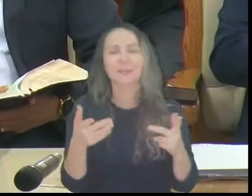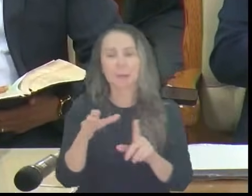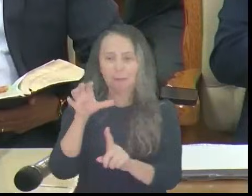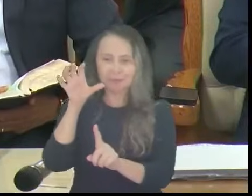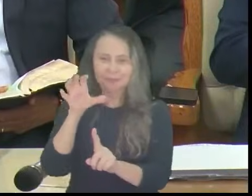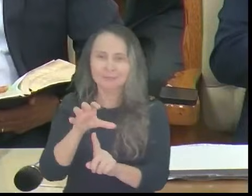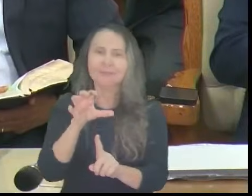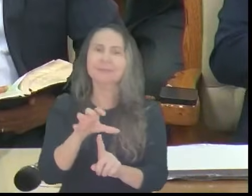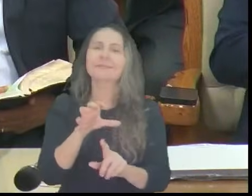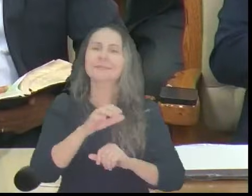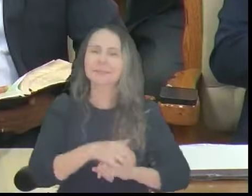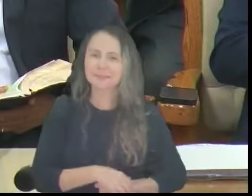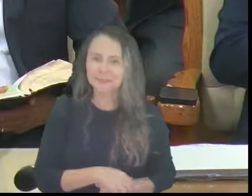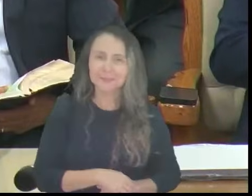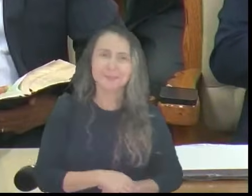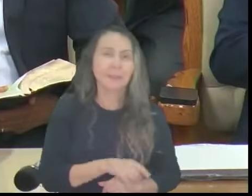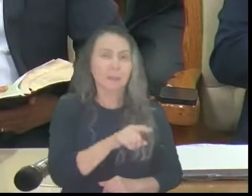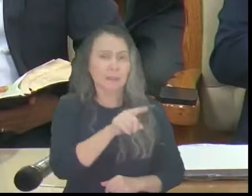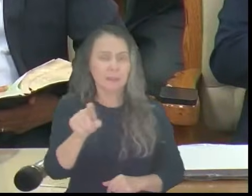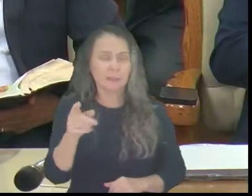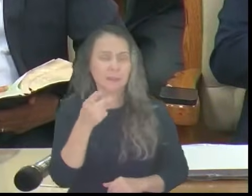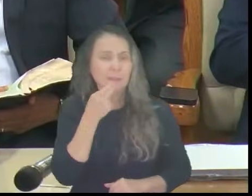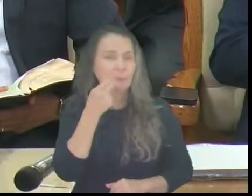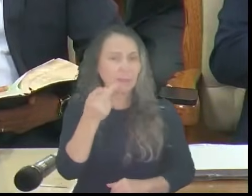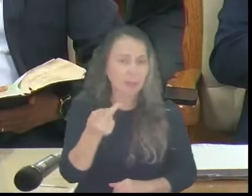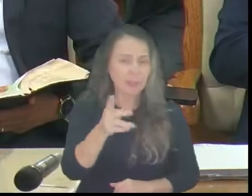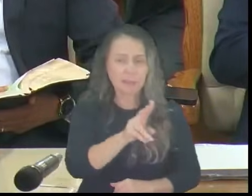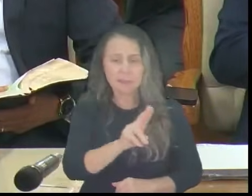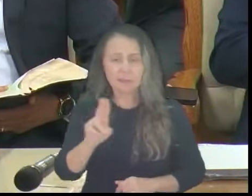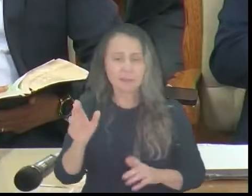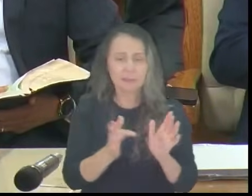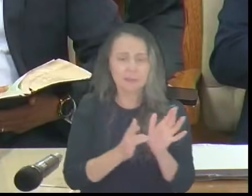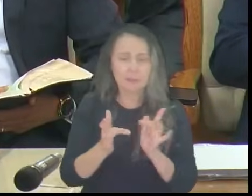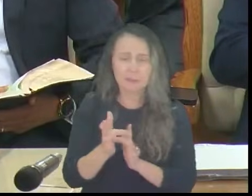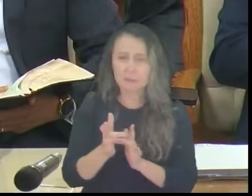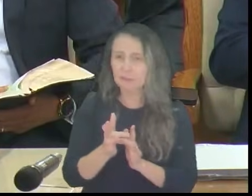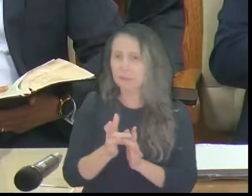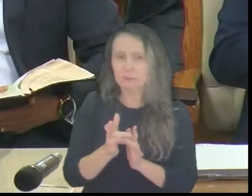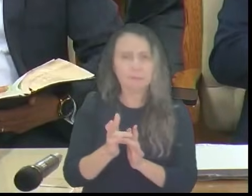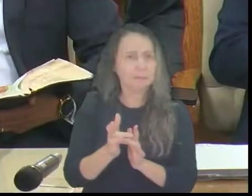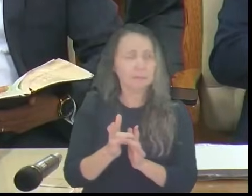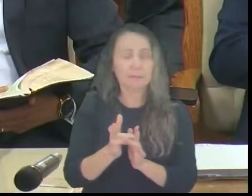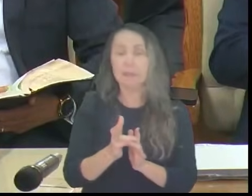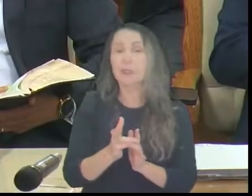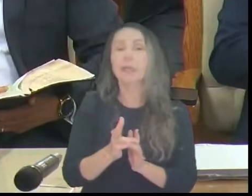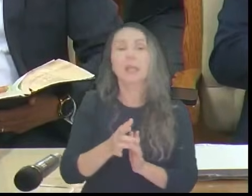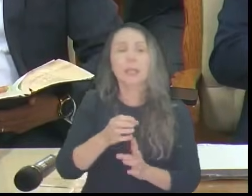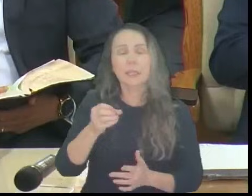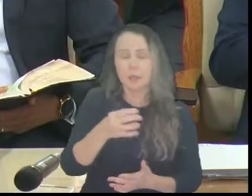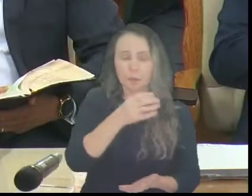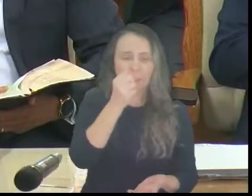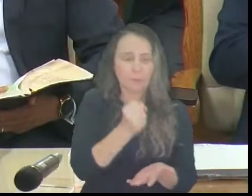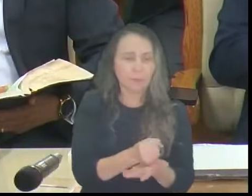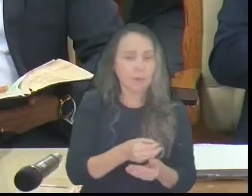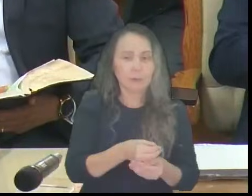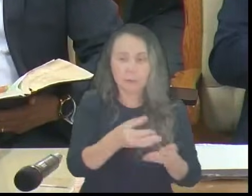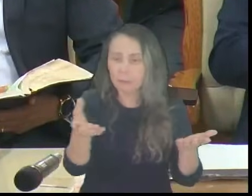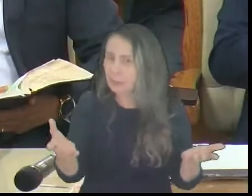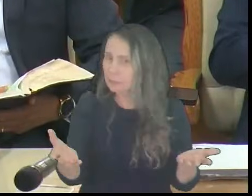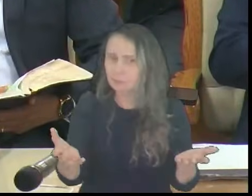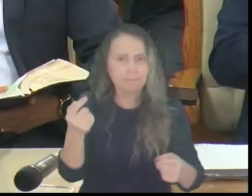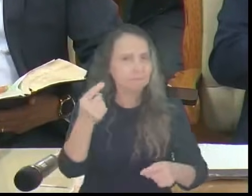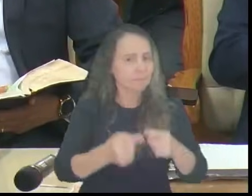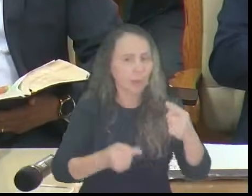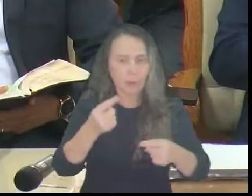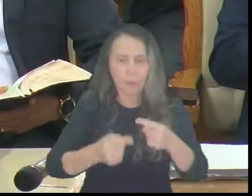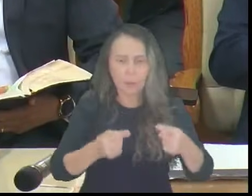Jesus. Não é para distribuir evangelho, não é para distribuir folheto, não é para distribuir Novo Testamento. Agora pode